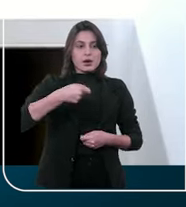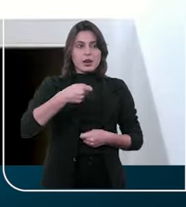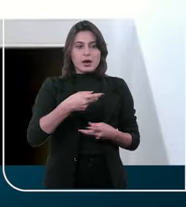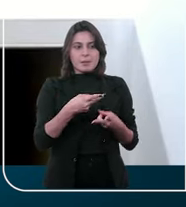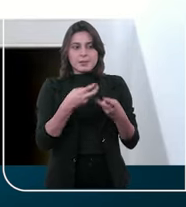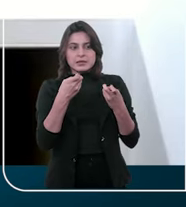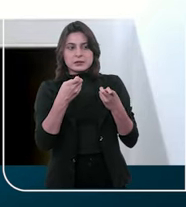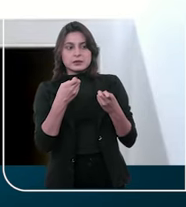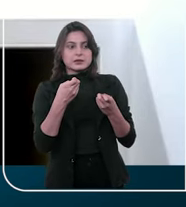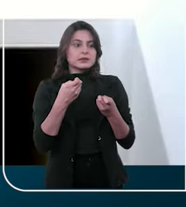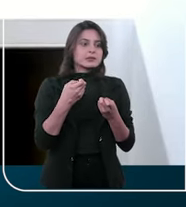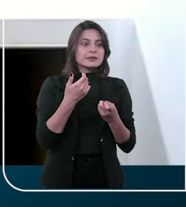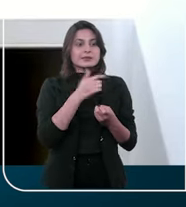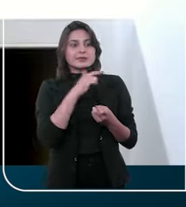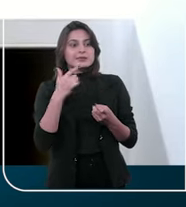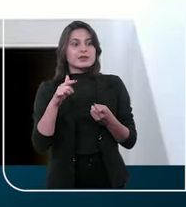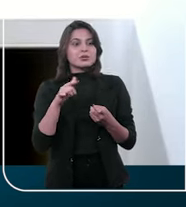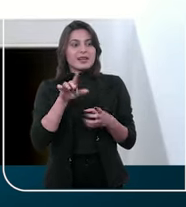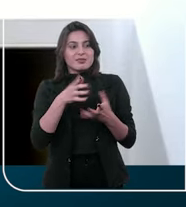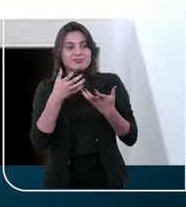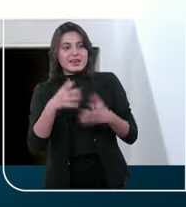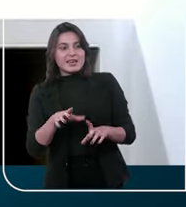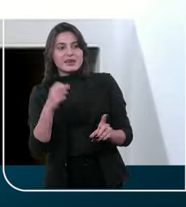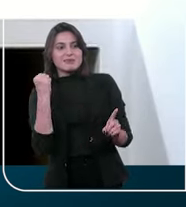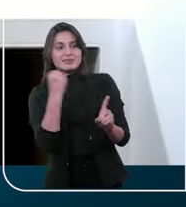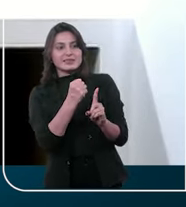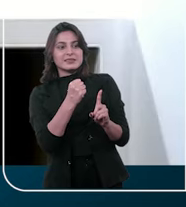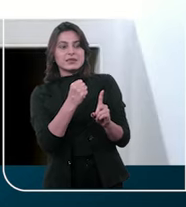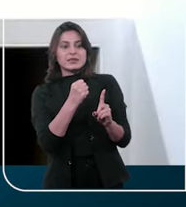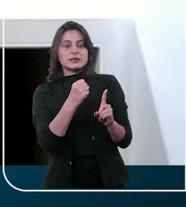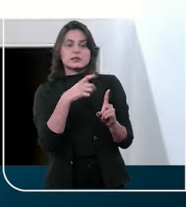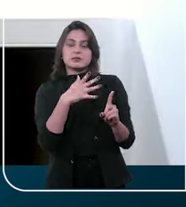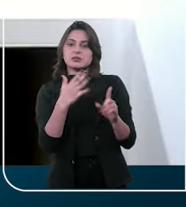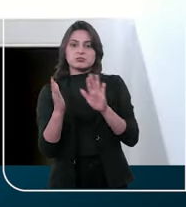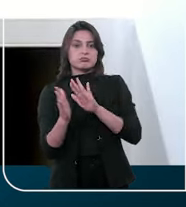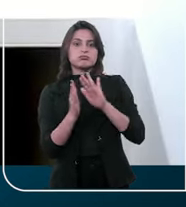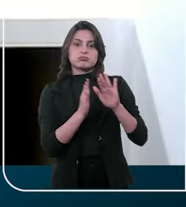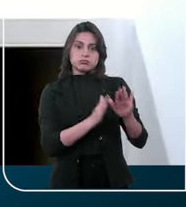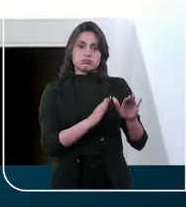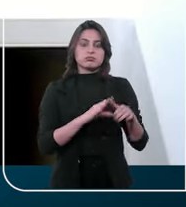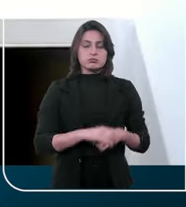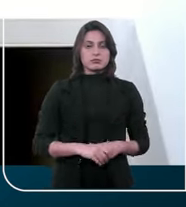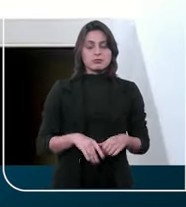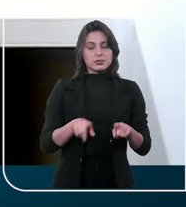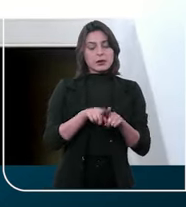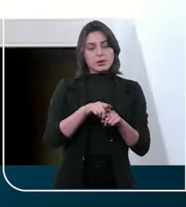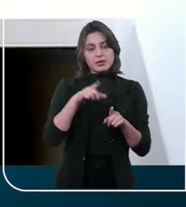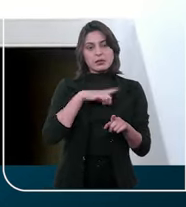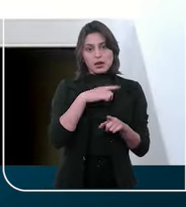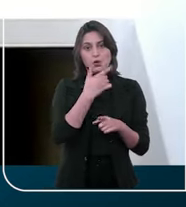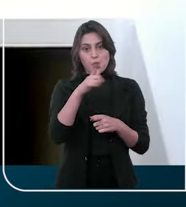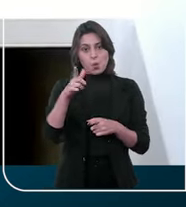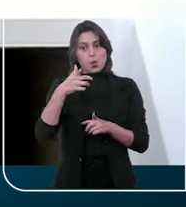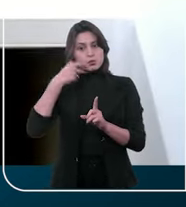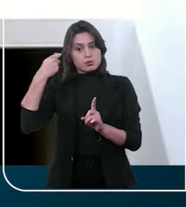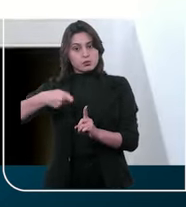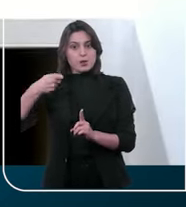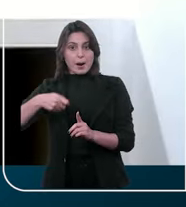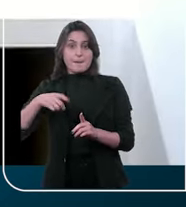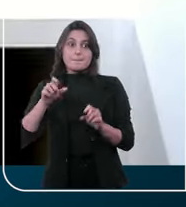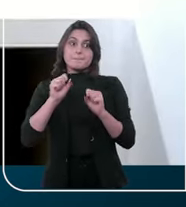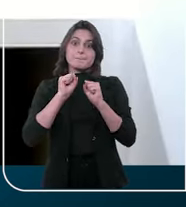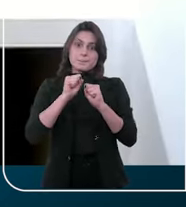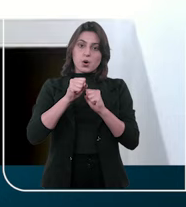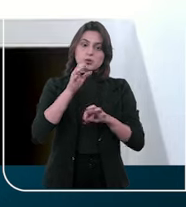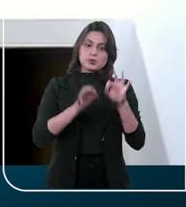a desclassificação e encaminha o processo para que outro juiz competente possa julgar o crime culposo. Ele não vai definir qual que é o